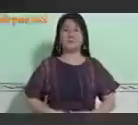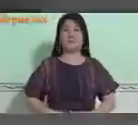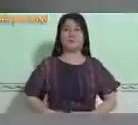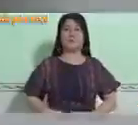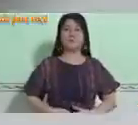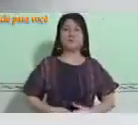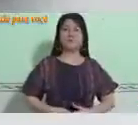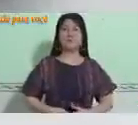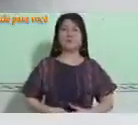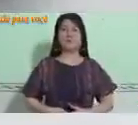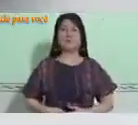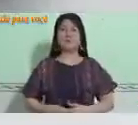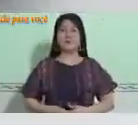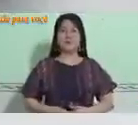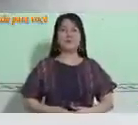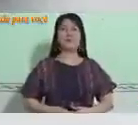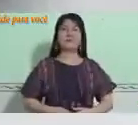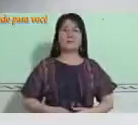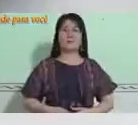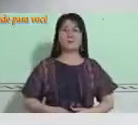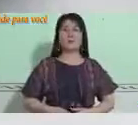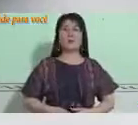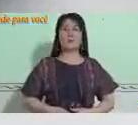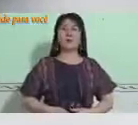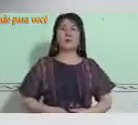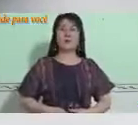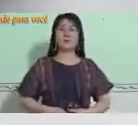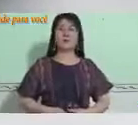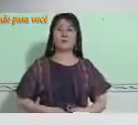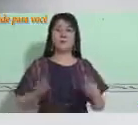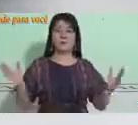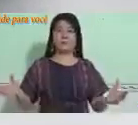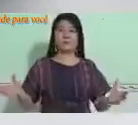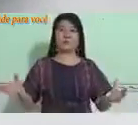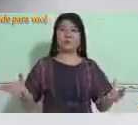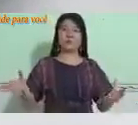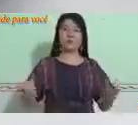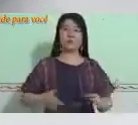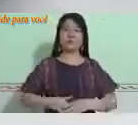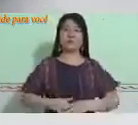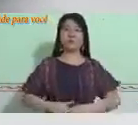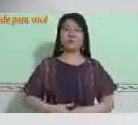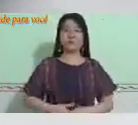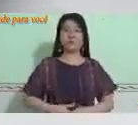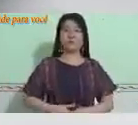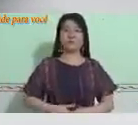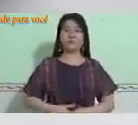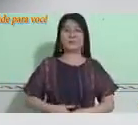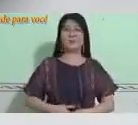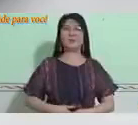vírgula, alterações no movimento da face ou de outro local do corpo, vírgula, é necessário procurar atendimento médico